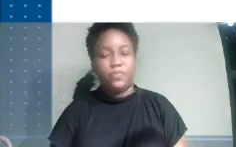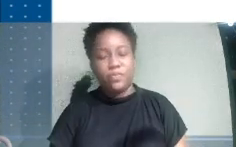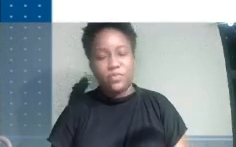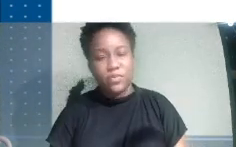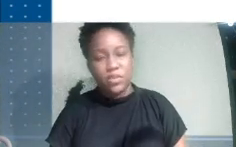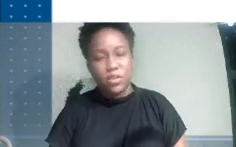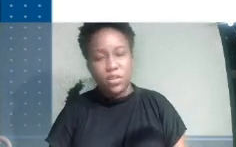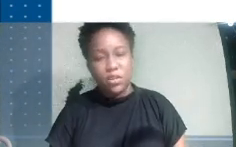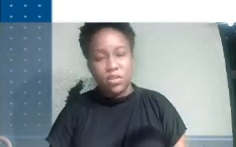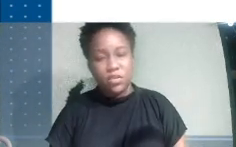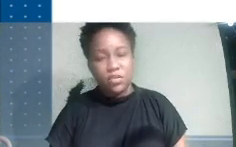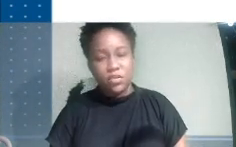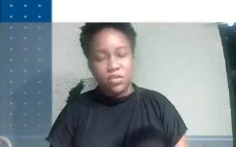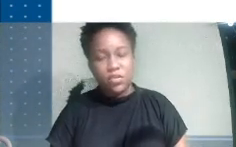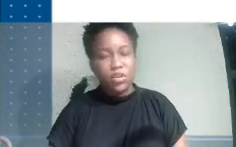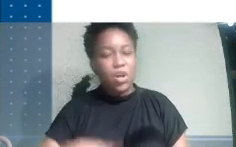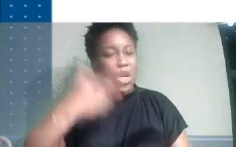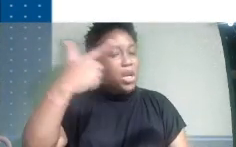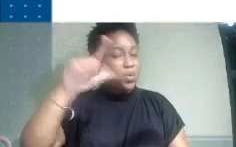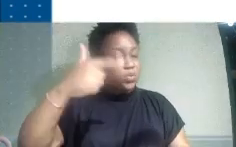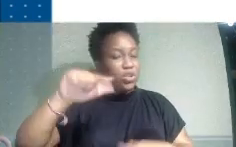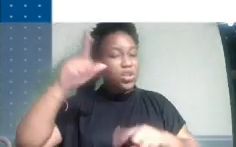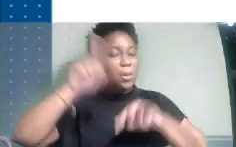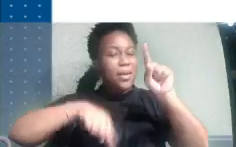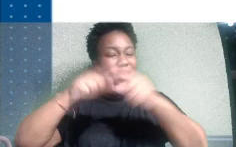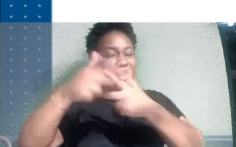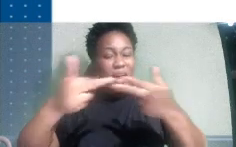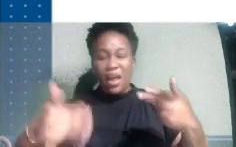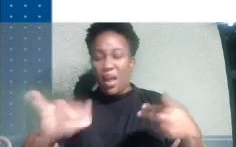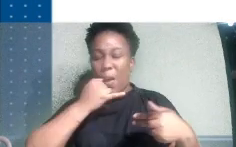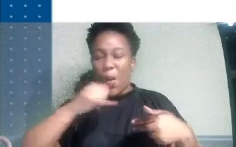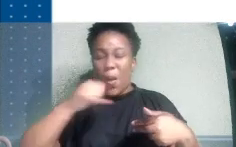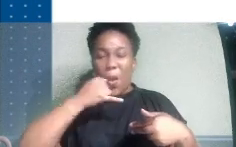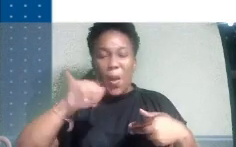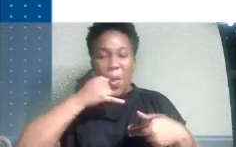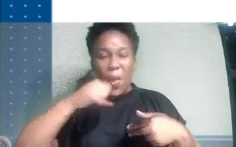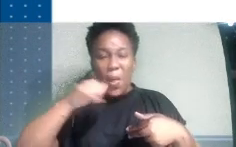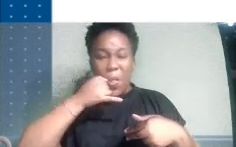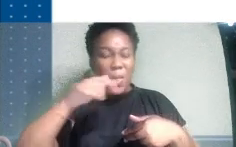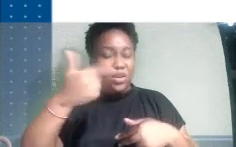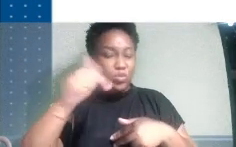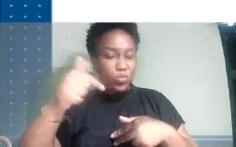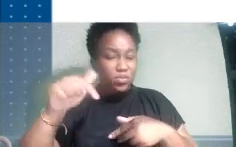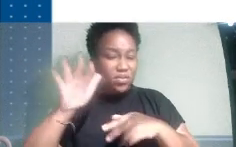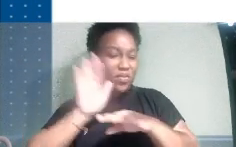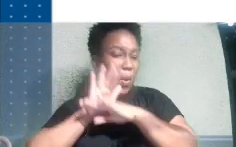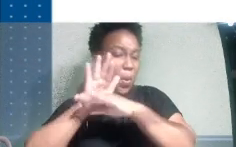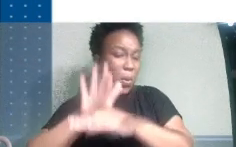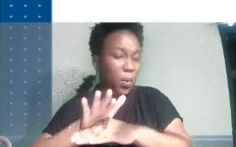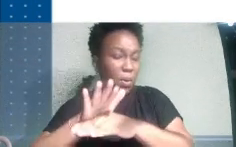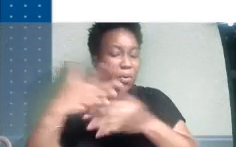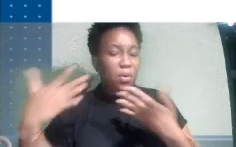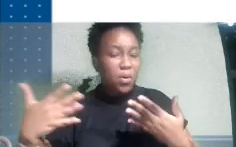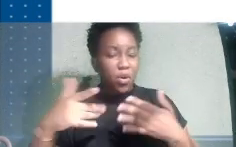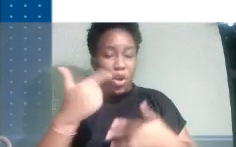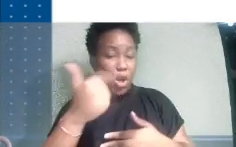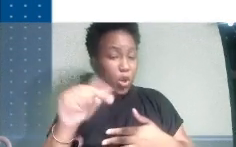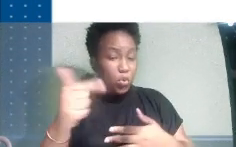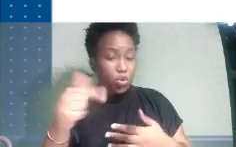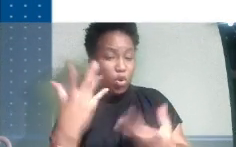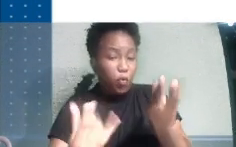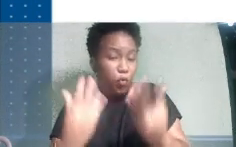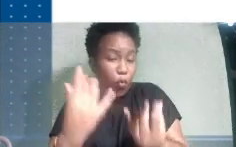isso, nós não tínhamos os equipamentos elétricos que nós temos hoje, não tínhamos as facilidades que nós temos hoje. Não existia um fogão para